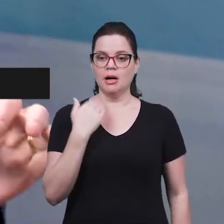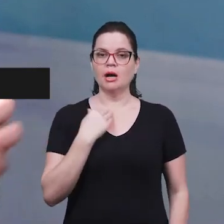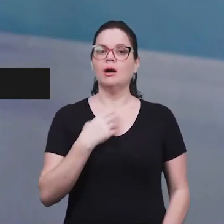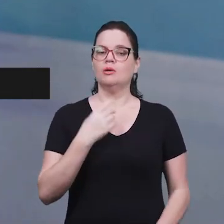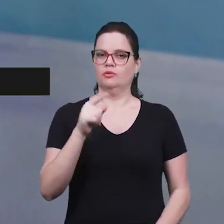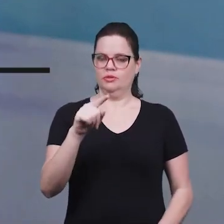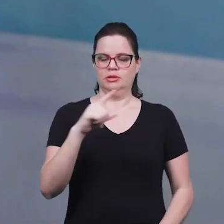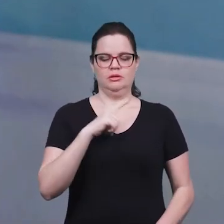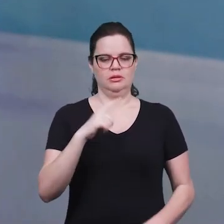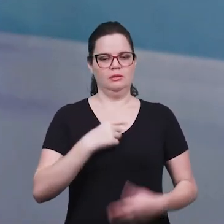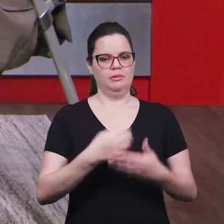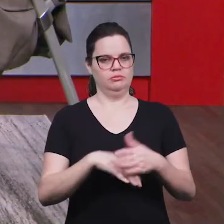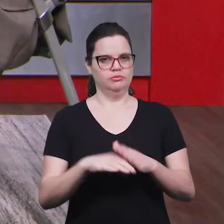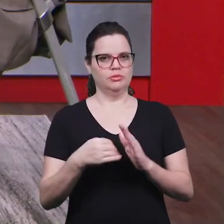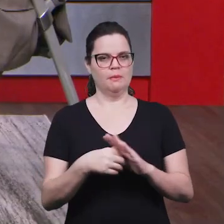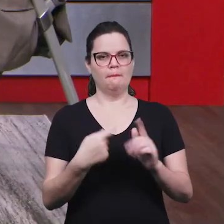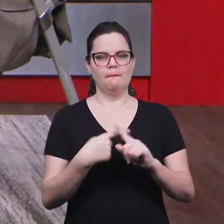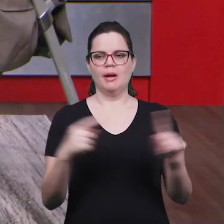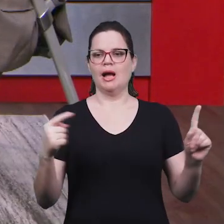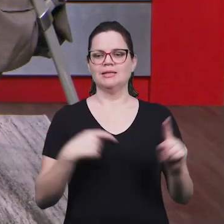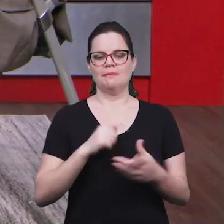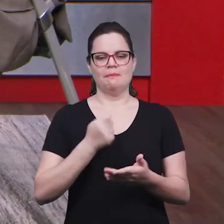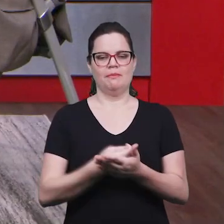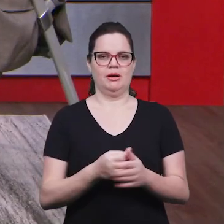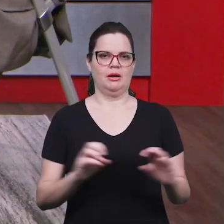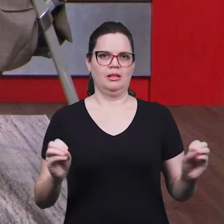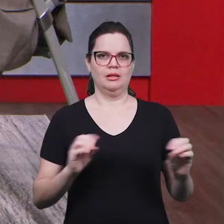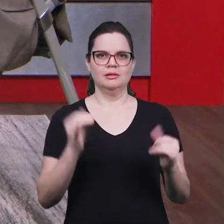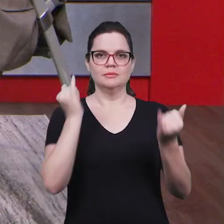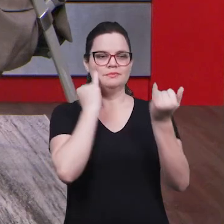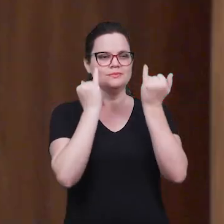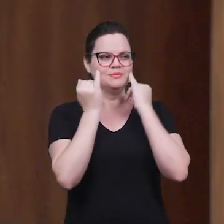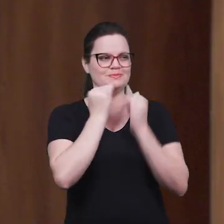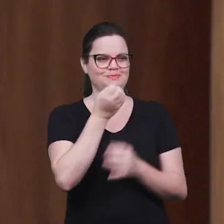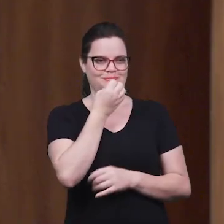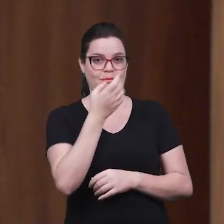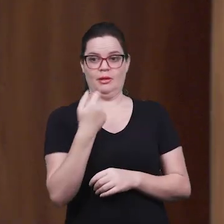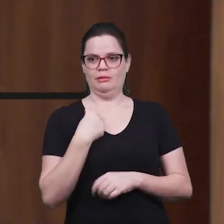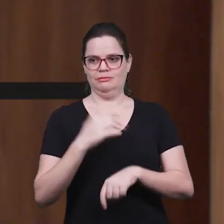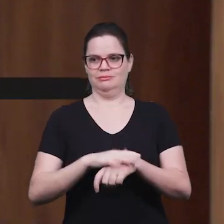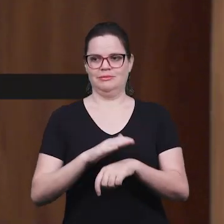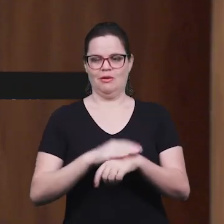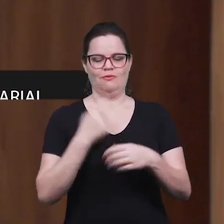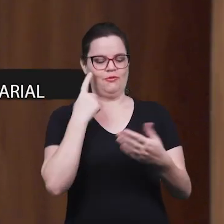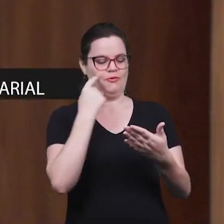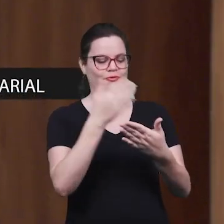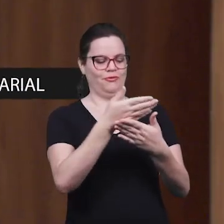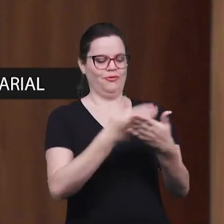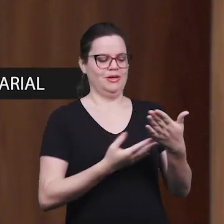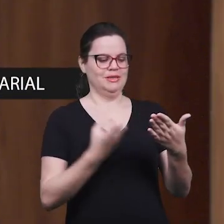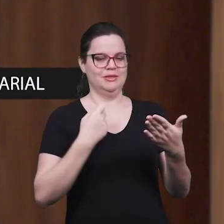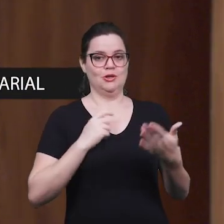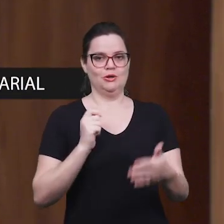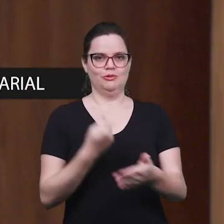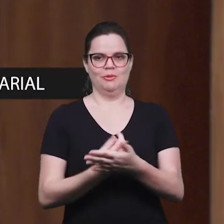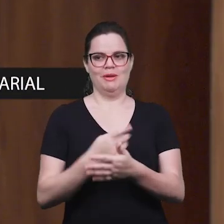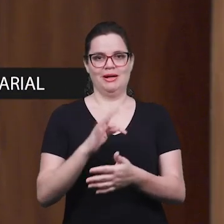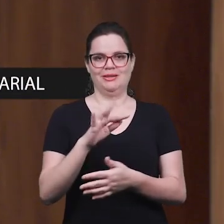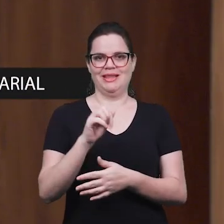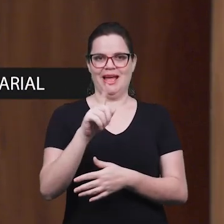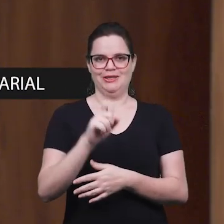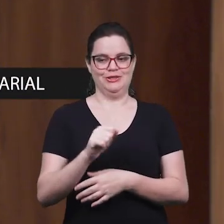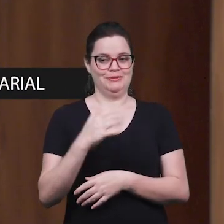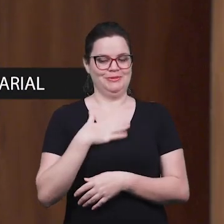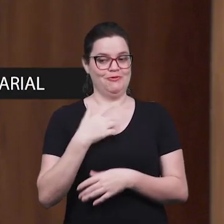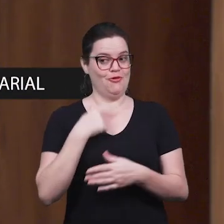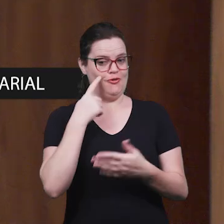com custo zero. Que bom, né? Informação boa. Eu mesmo vou conferir meu extrato se eu estou pagando taxas bancárias, né? E